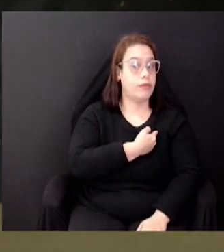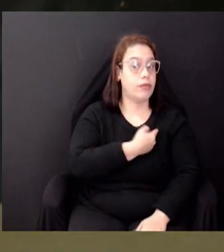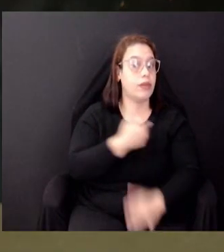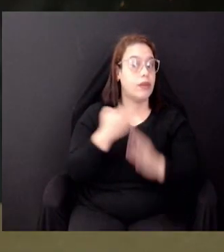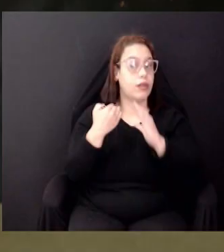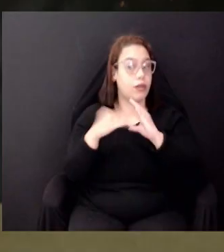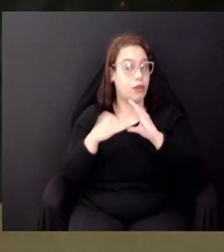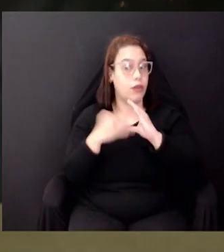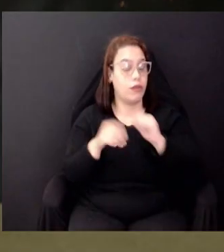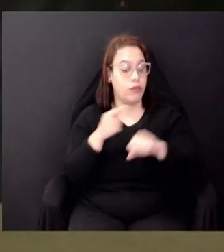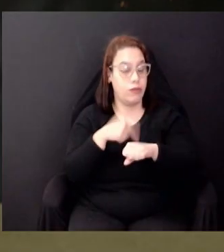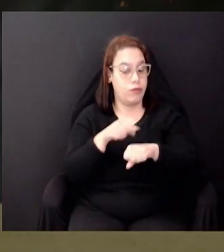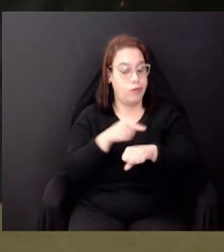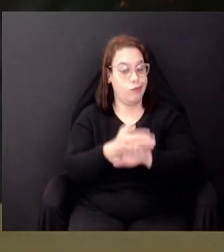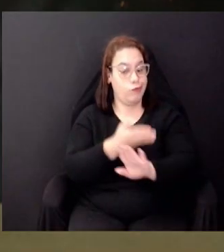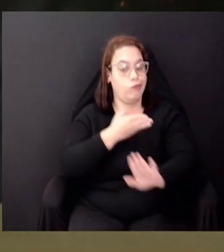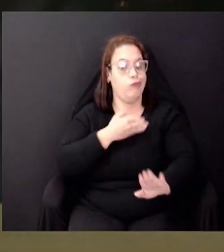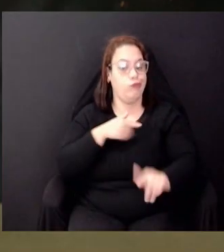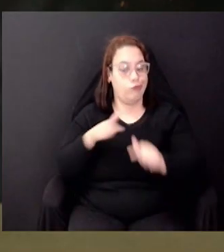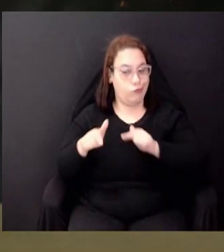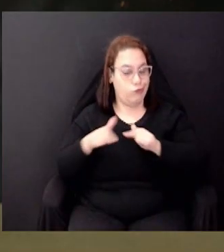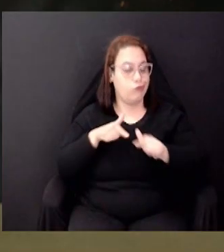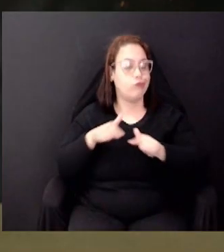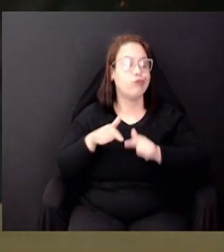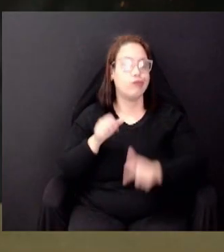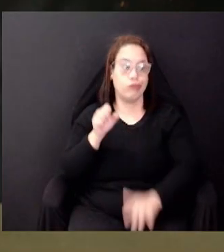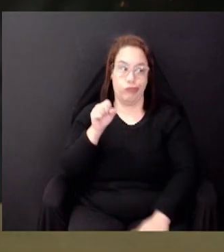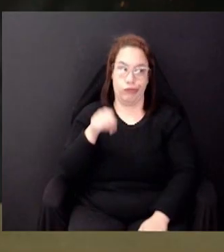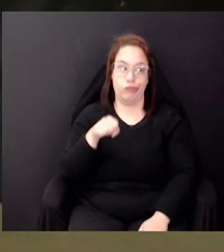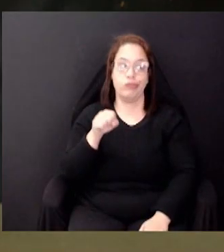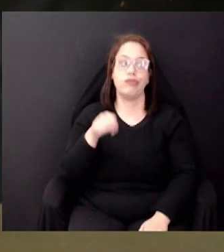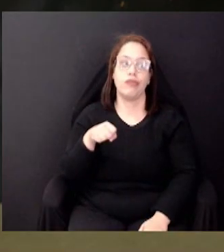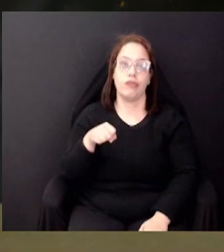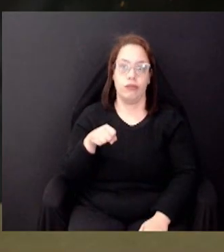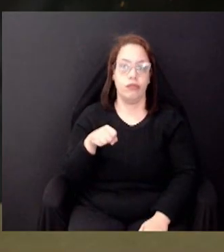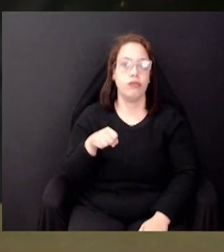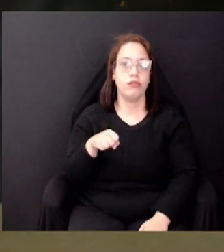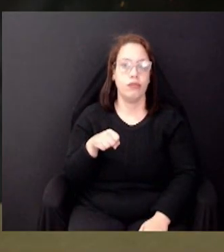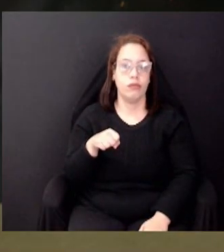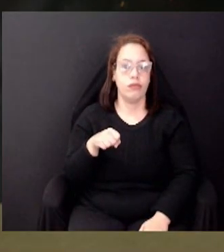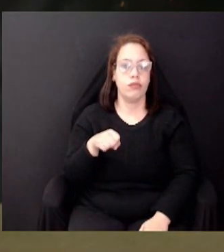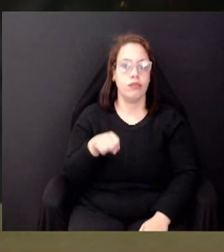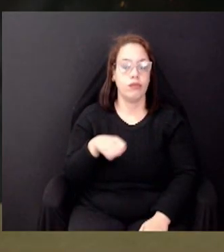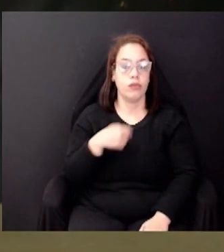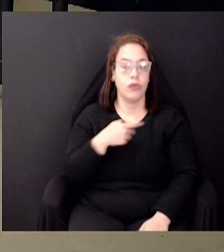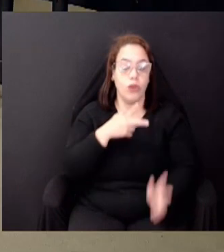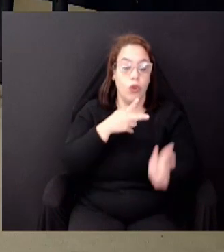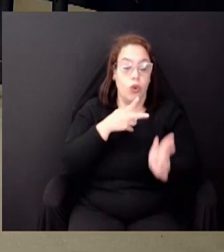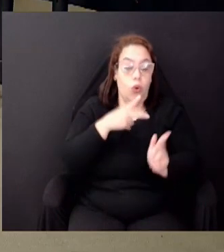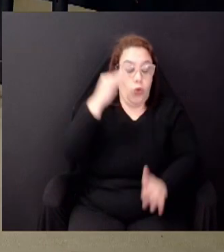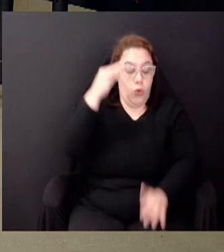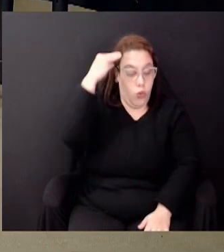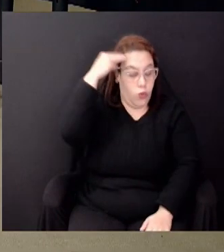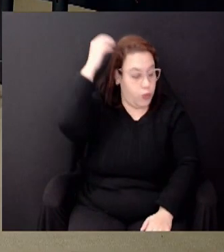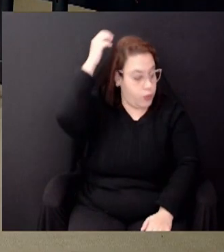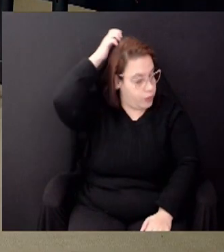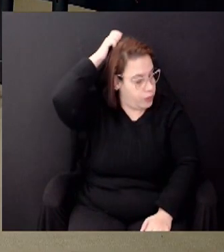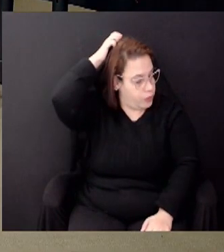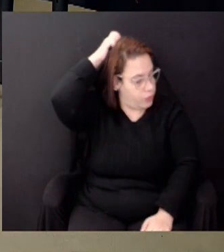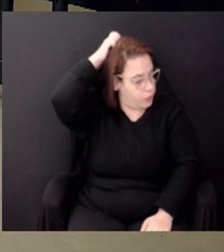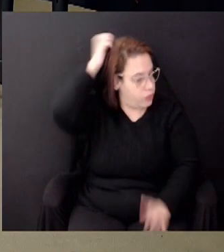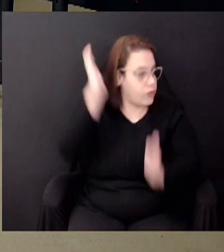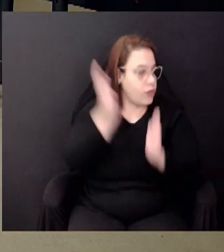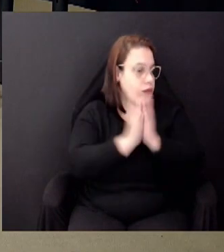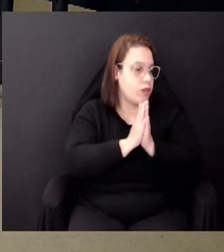fora do horário de trabalho, né? E que isso preserva, assim, o nosso descanso mental. Então, eu gostaria que, por favor, doutora, a senhora repassasse